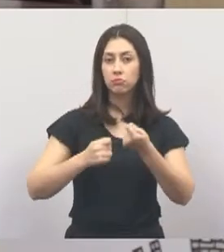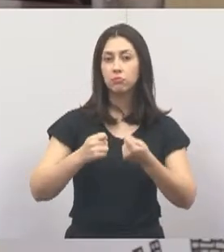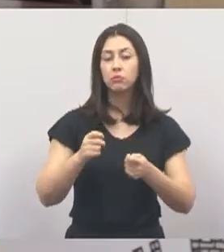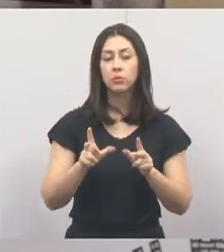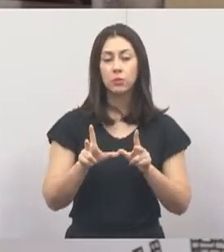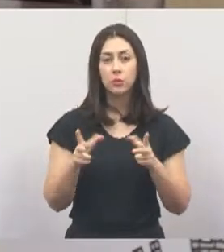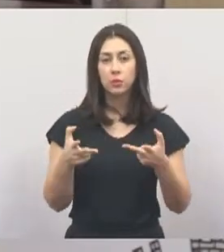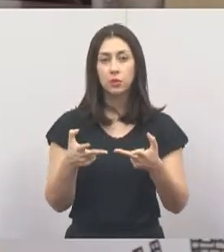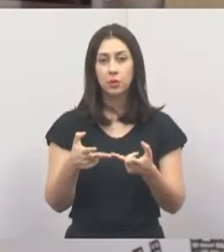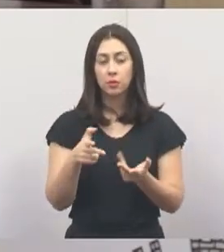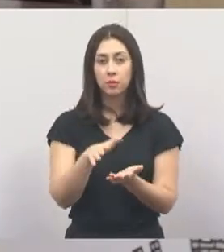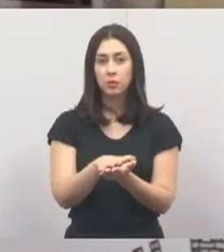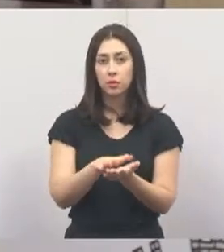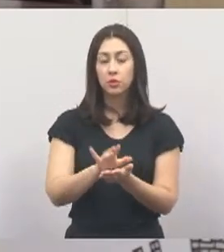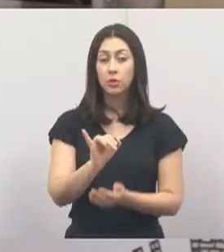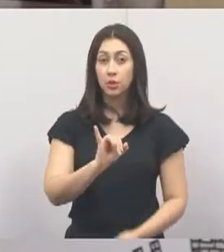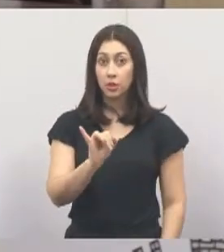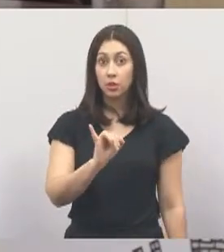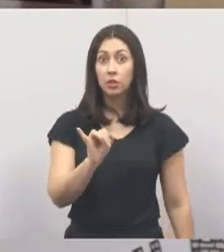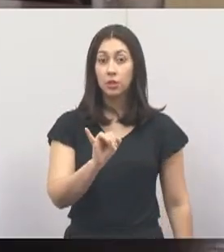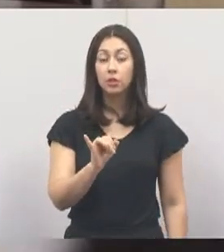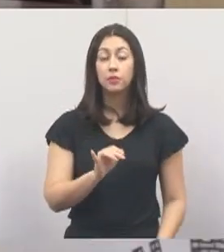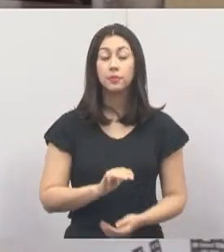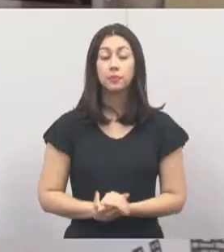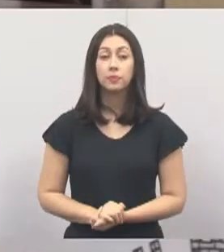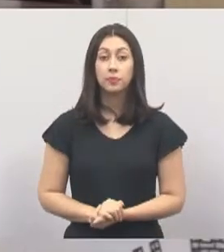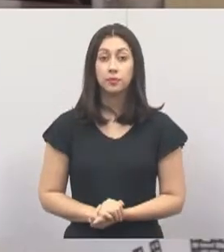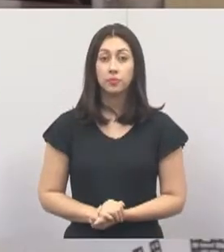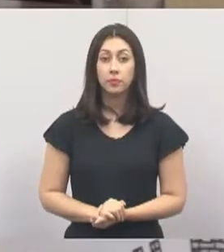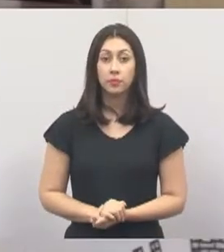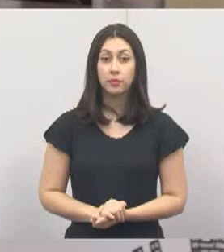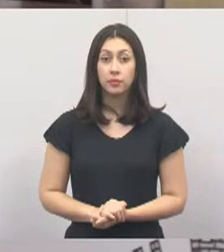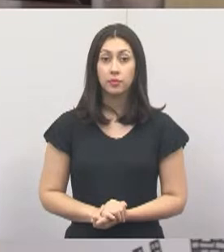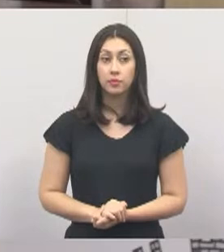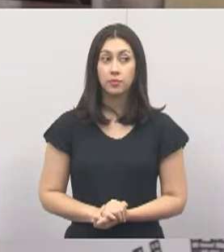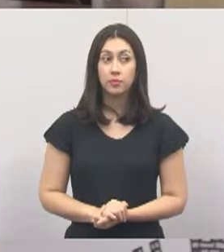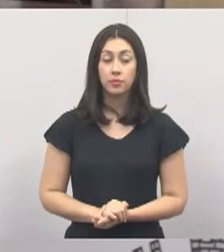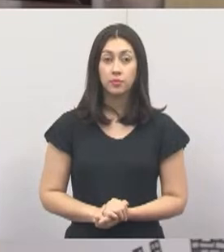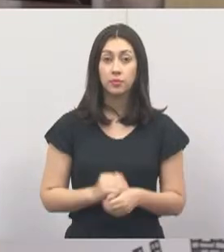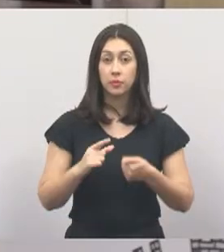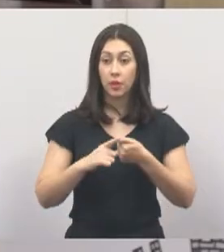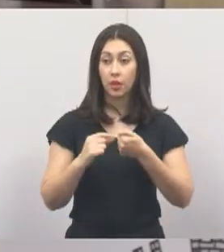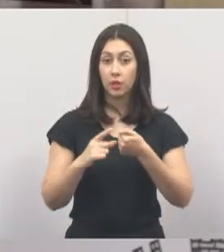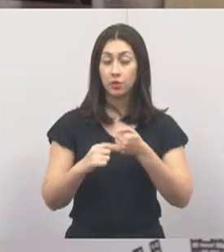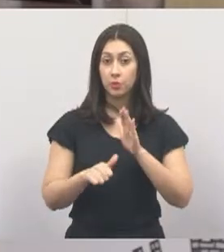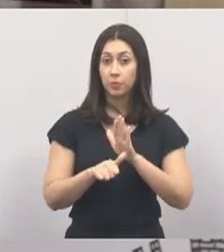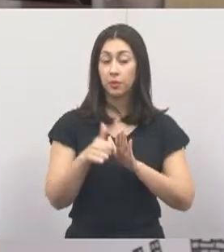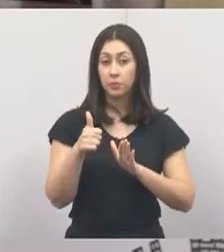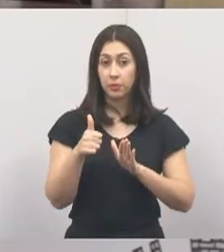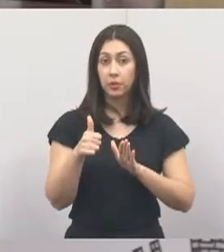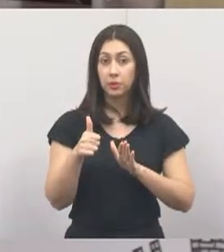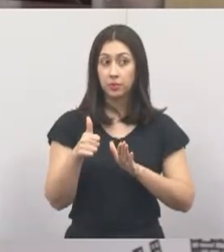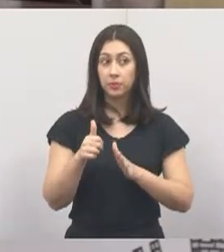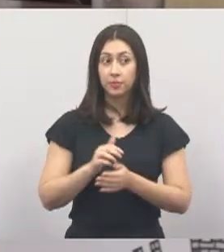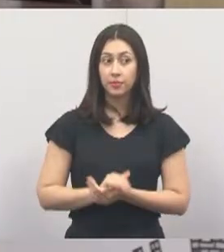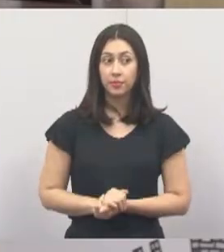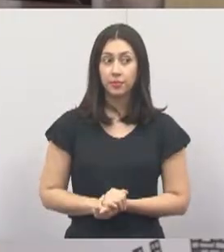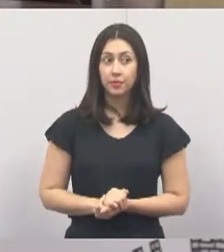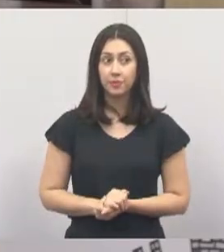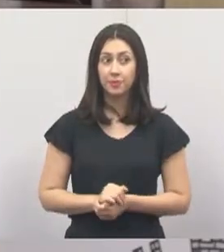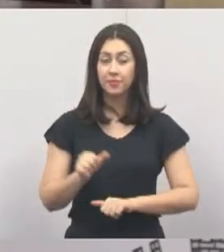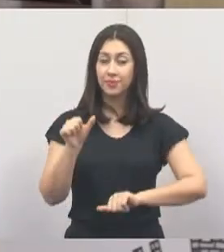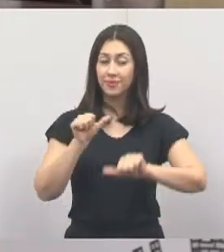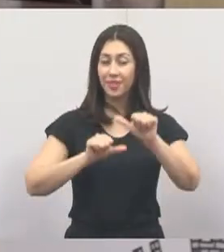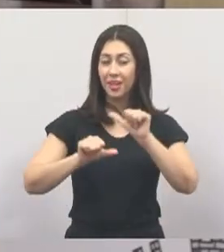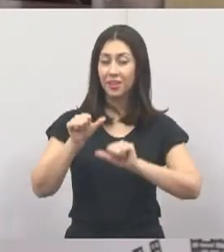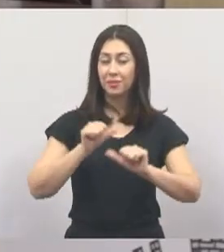Câmara Municipal de Jacareí e da outras providências. Artigo 1º. Fica alterado